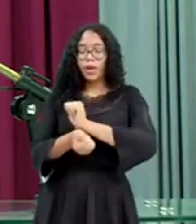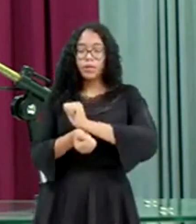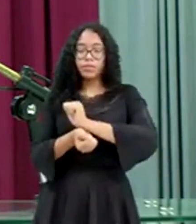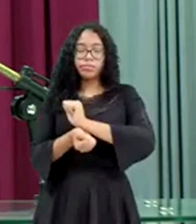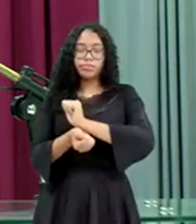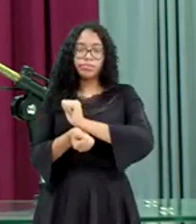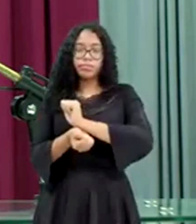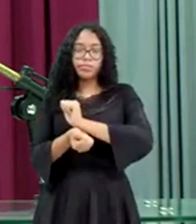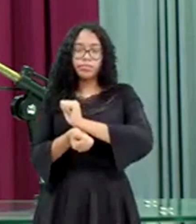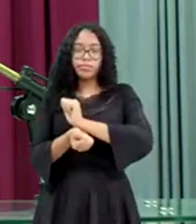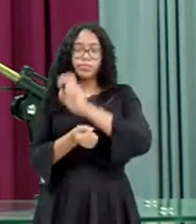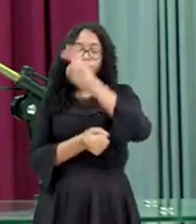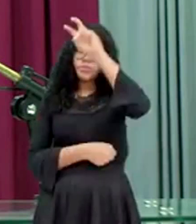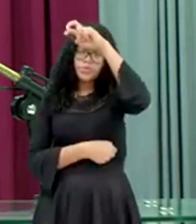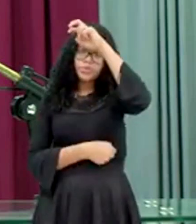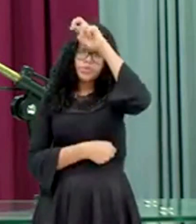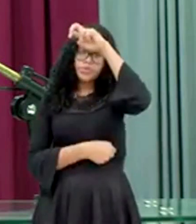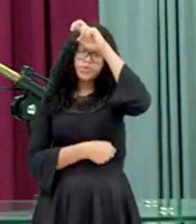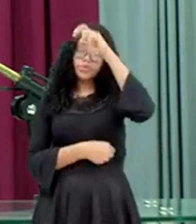Queridos,